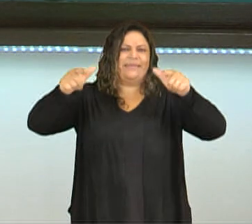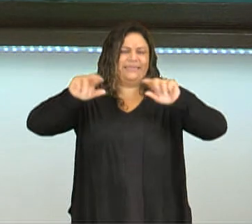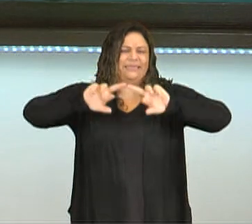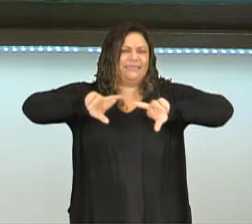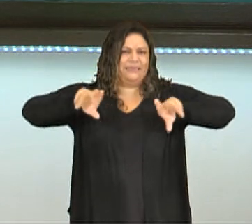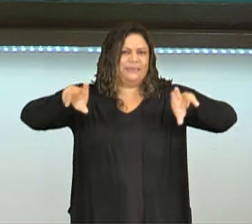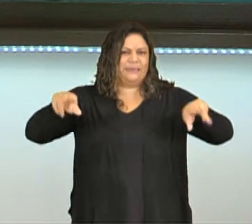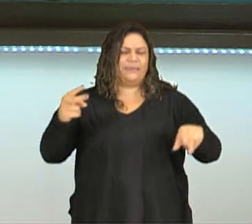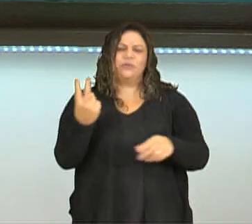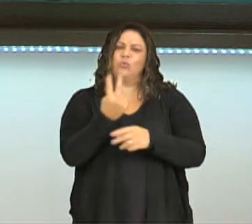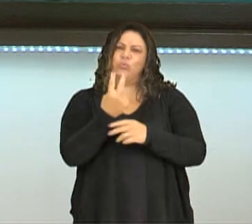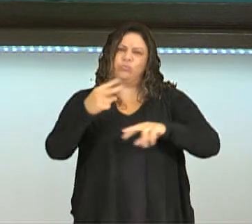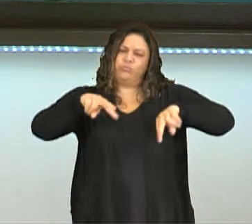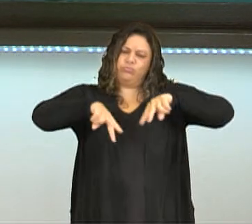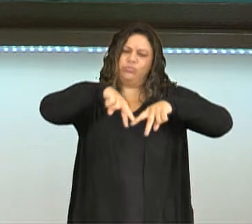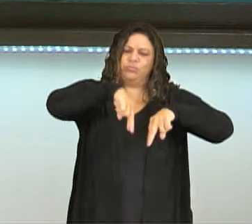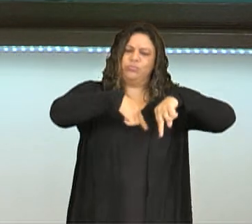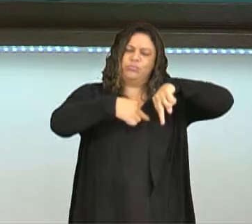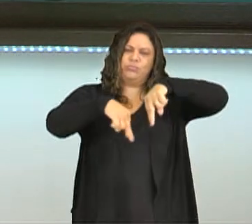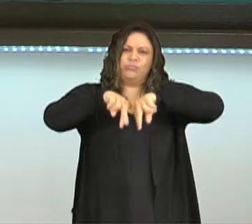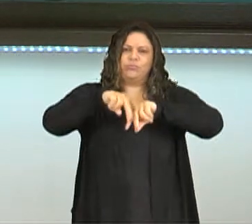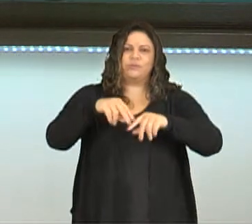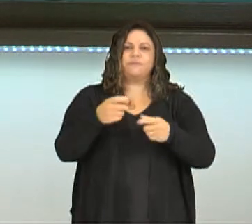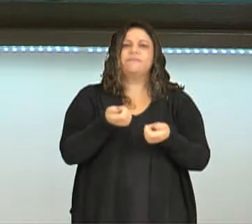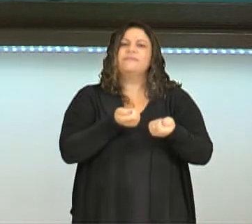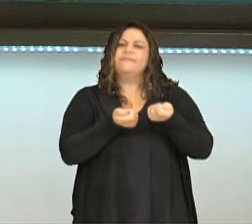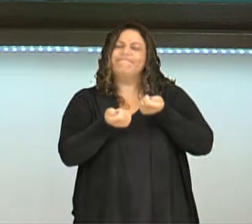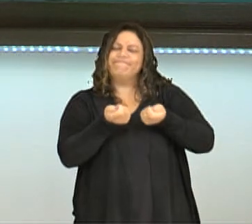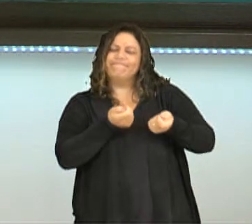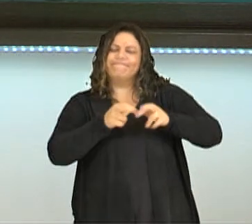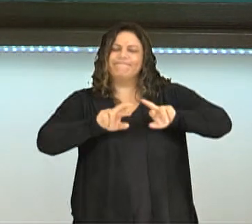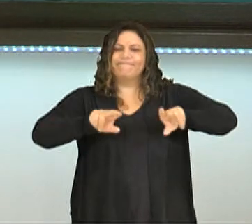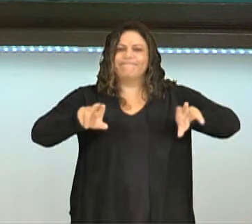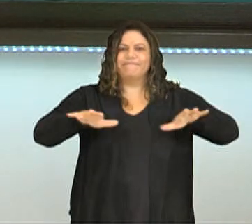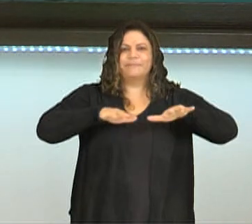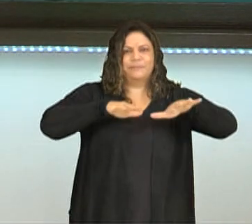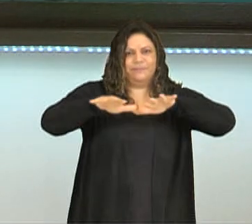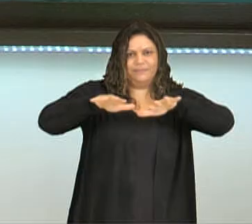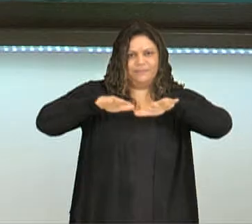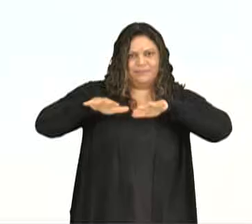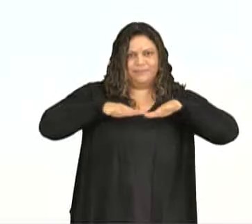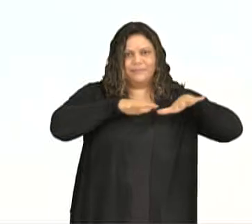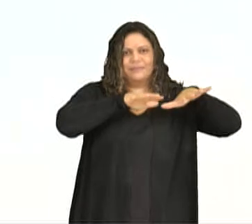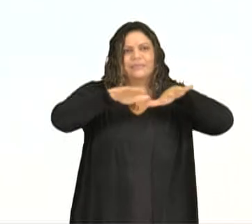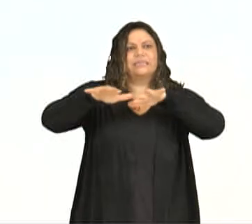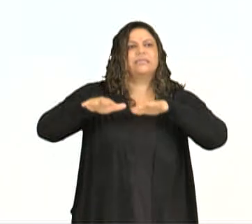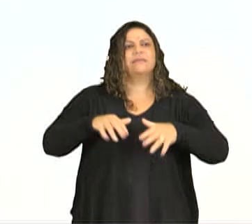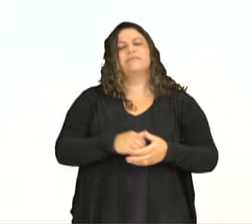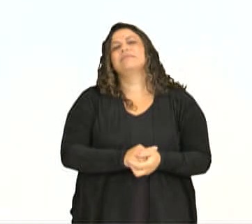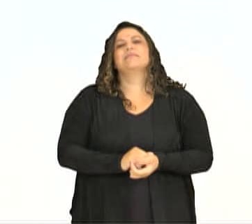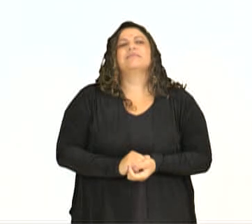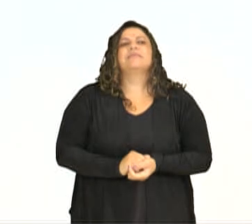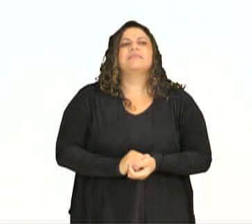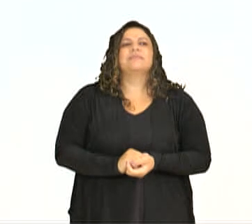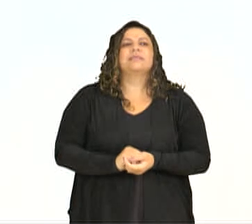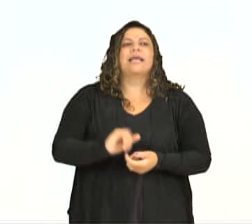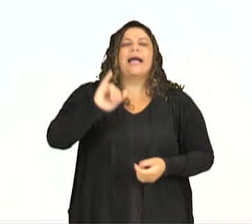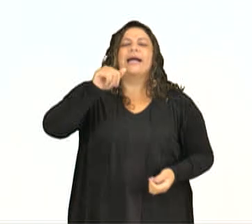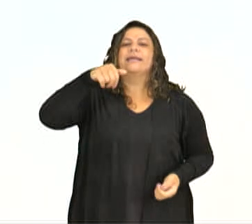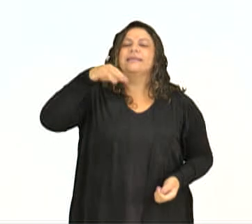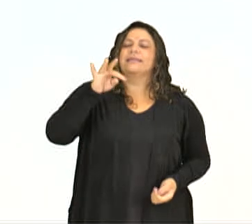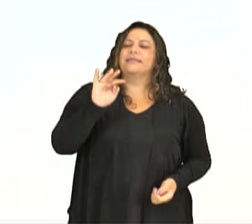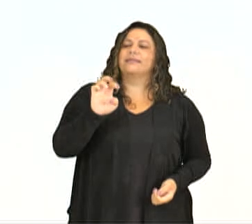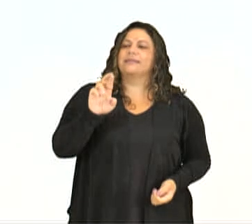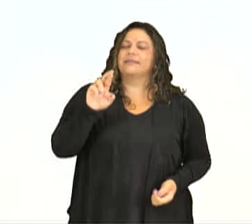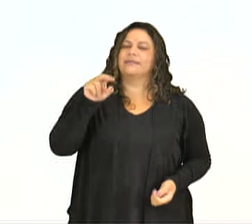o casal já tiver mais controle corporal, mais domínio dos movimentos. A valsa internacional standard, o par